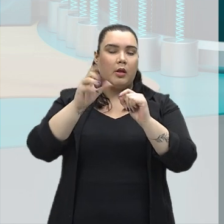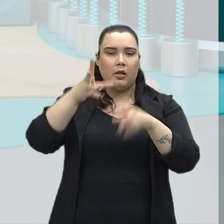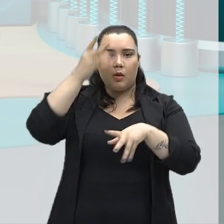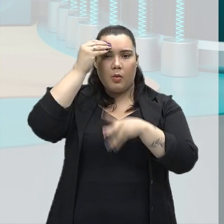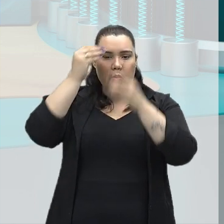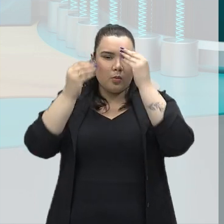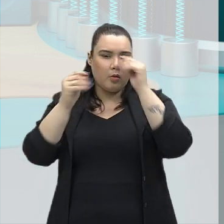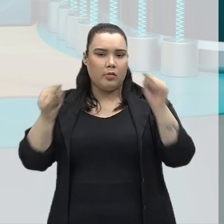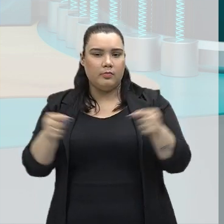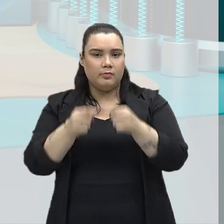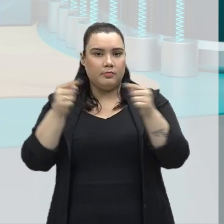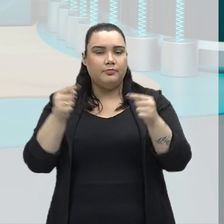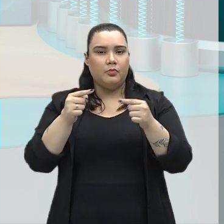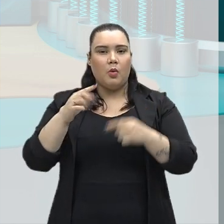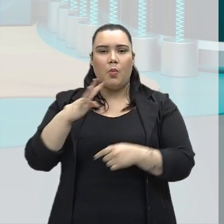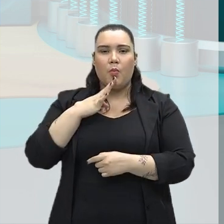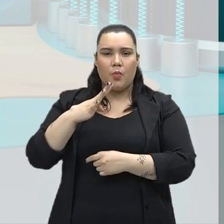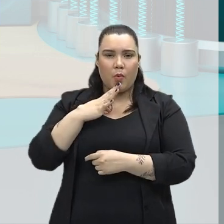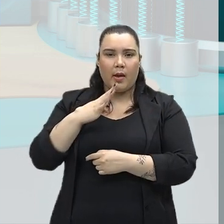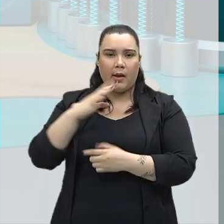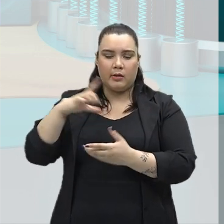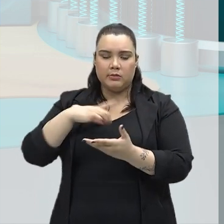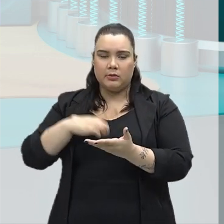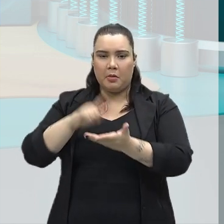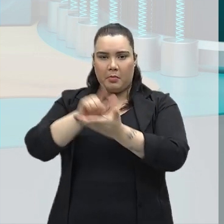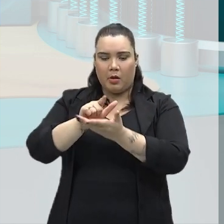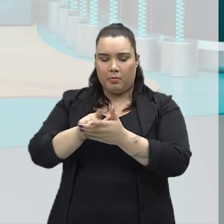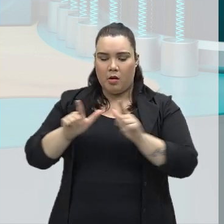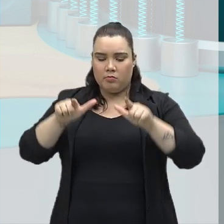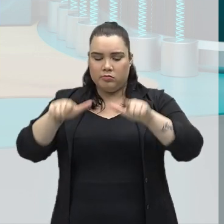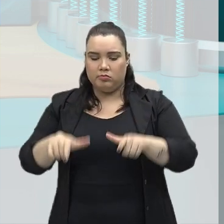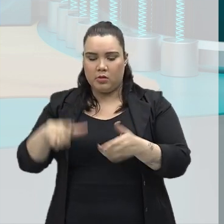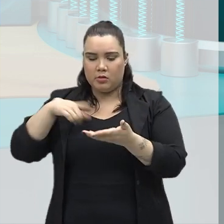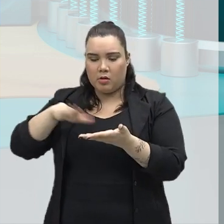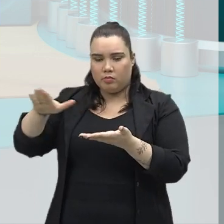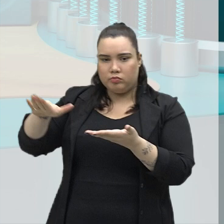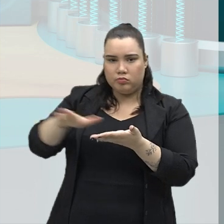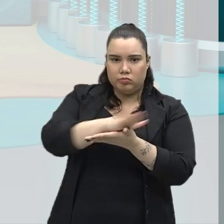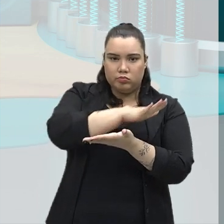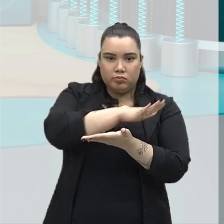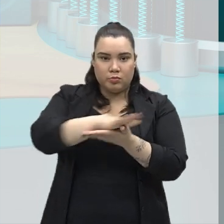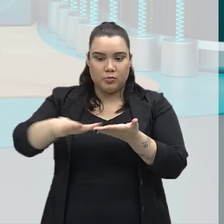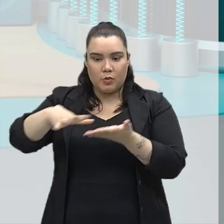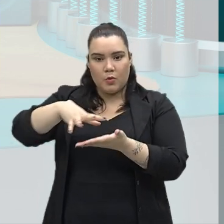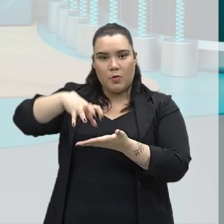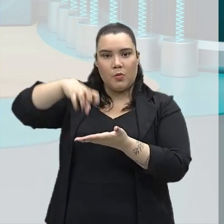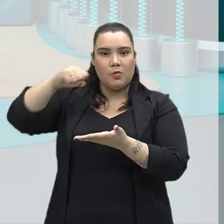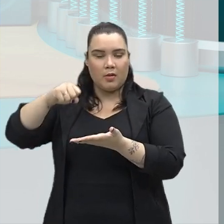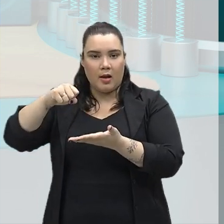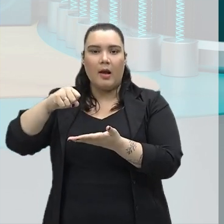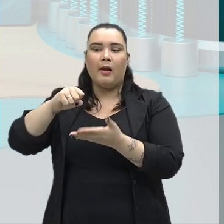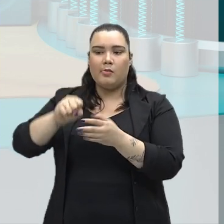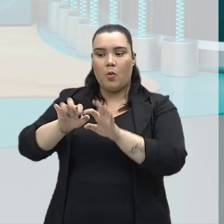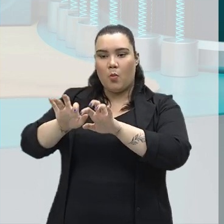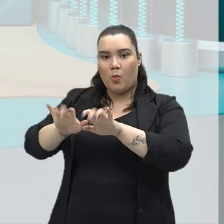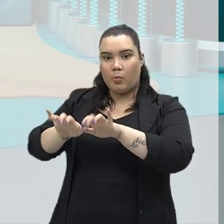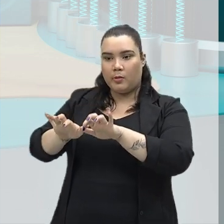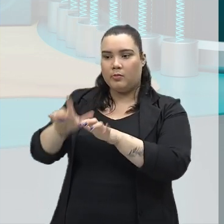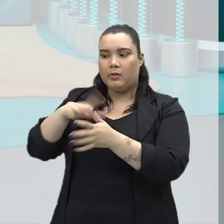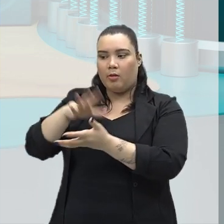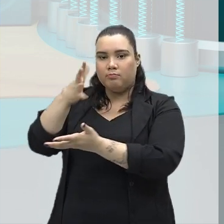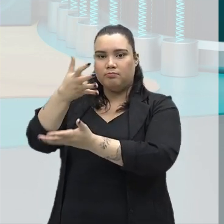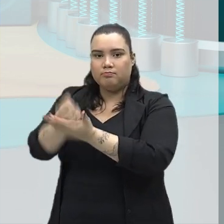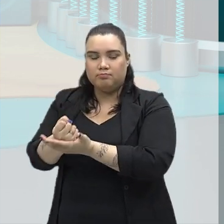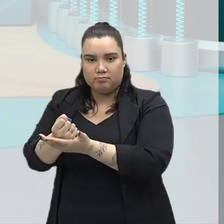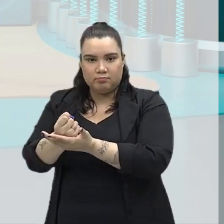ouviram falar naquela máquina de escanear, certo? Qual é o objetivo da máquina de escanear, né, gente?